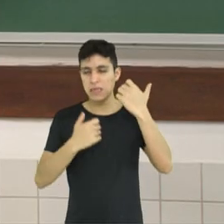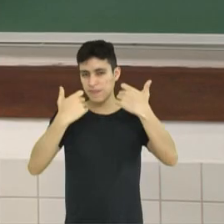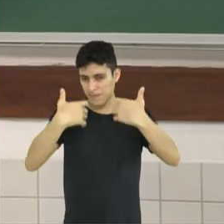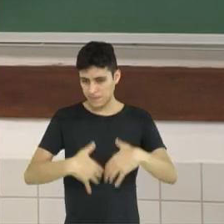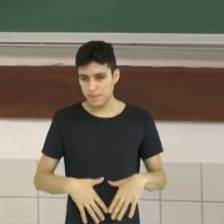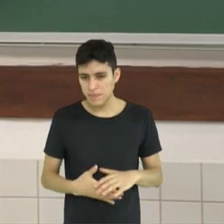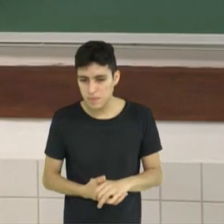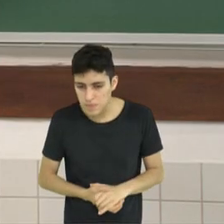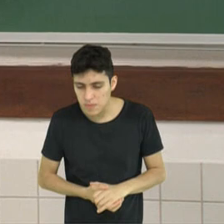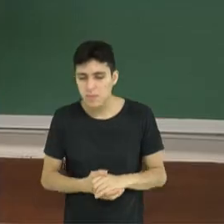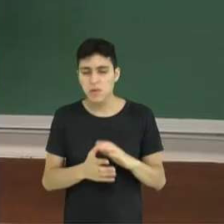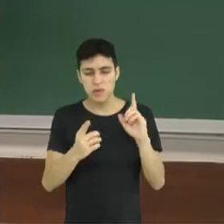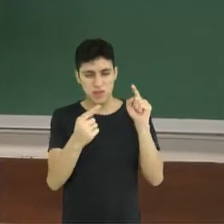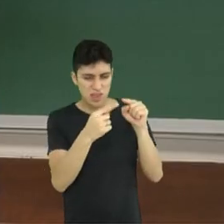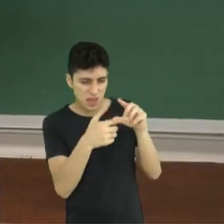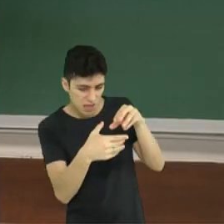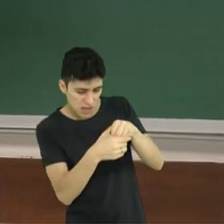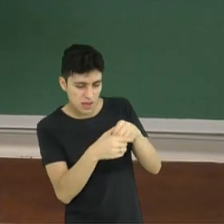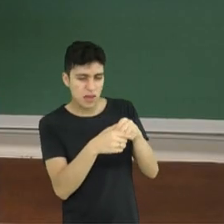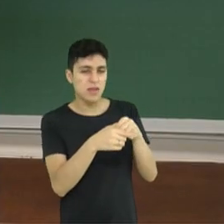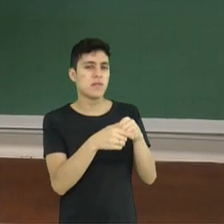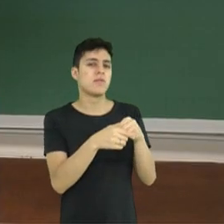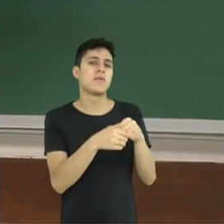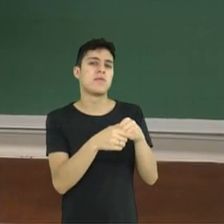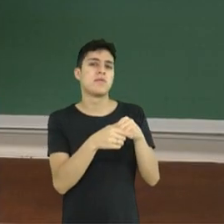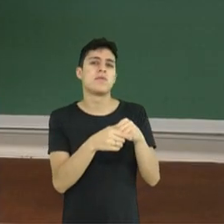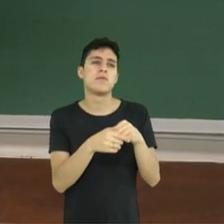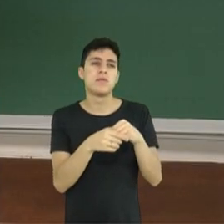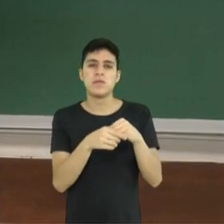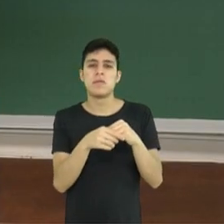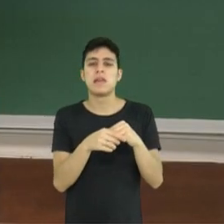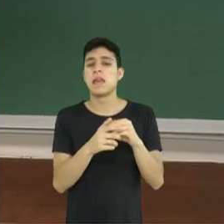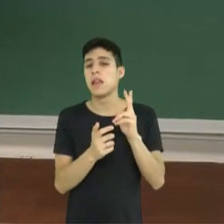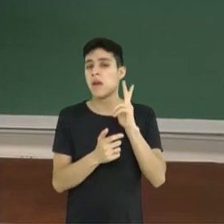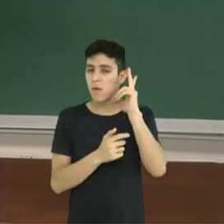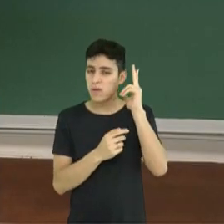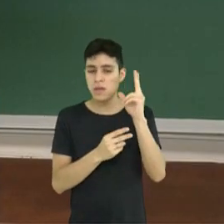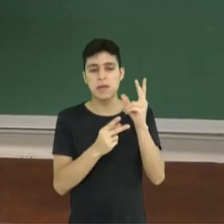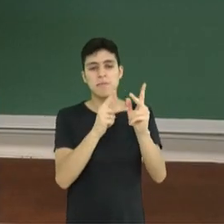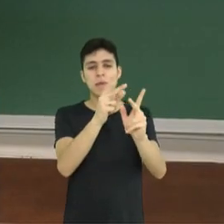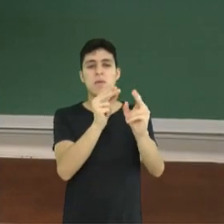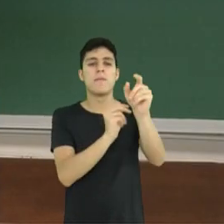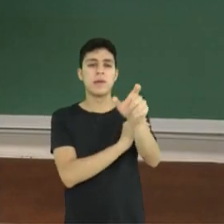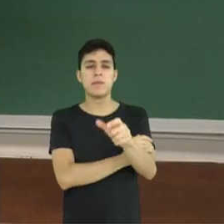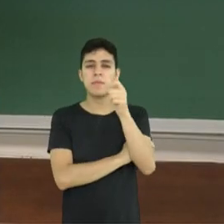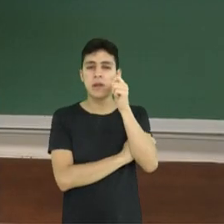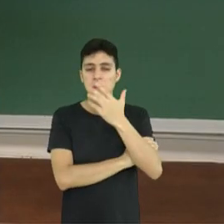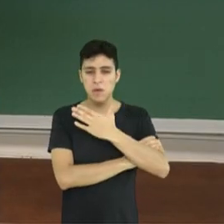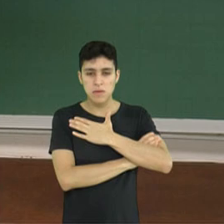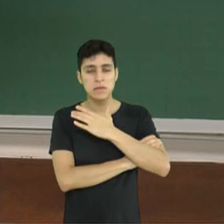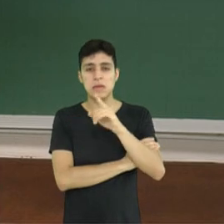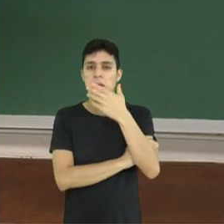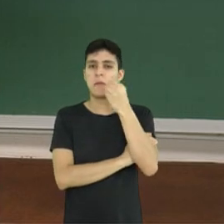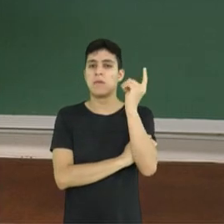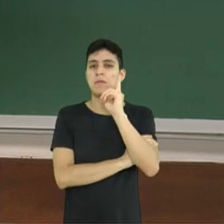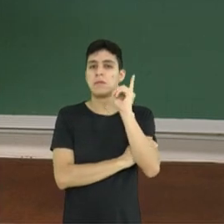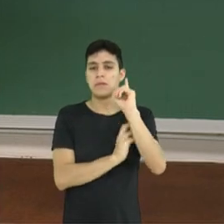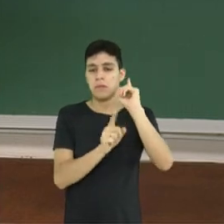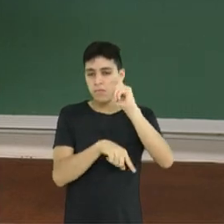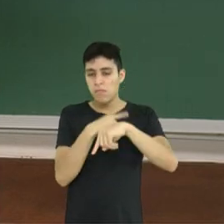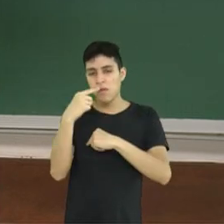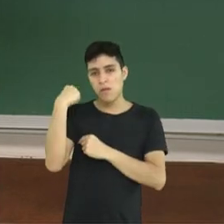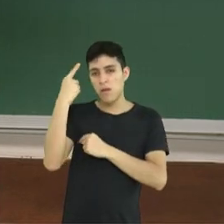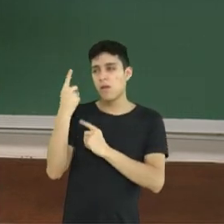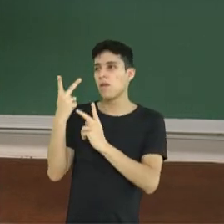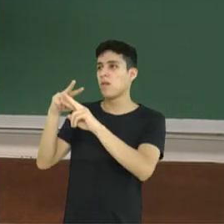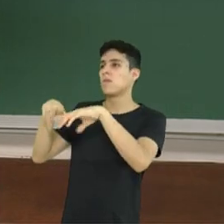na época lá foi questão de vestibulares que ele cortou o ar ele mandou de presente para uma moça que ele gostava que não gostou muito acabou sendo